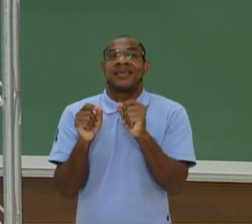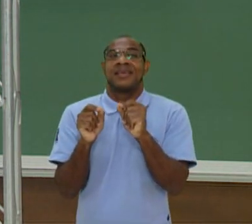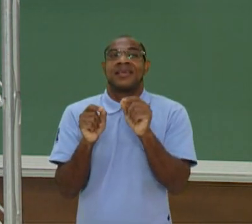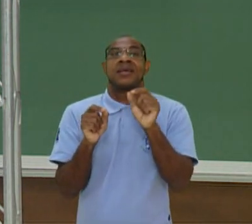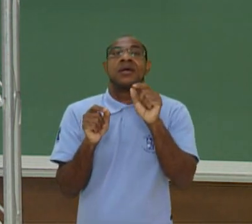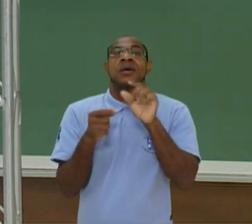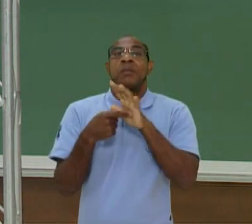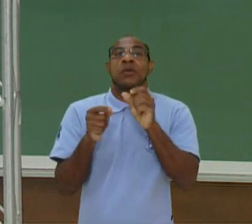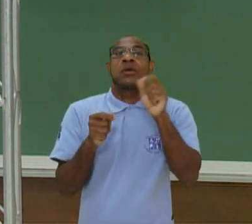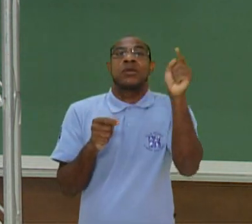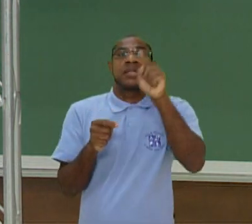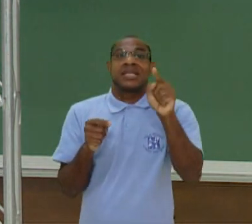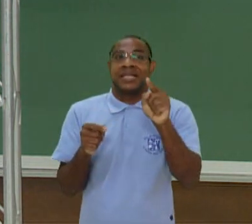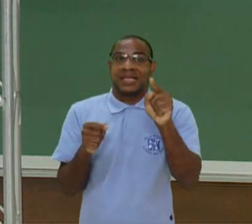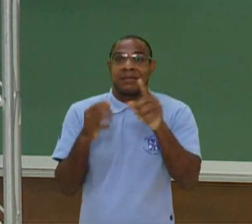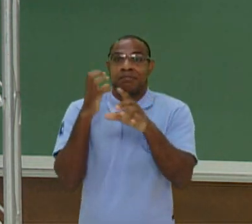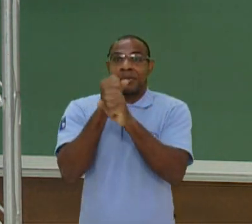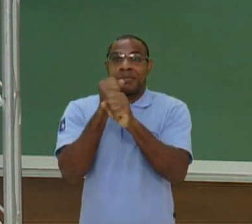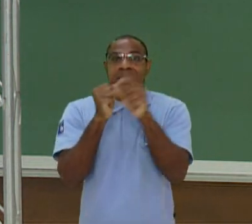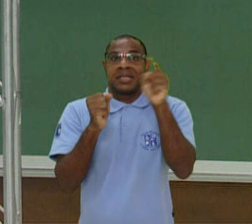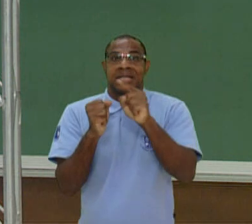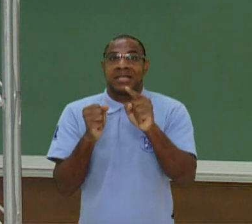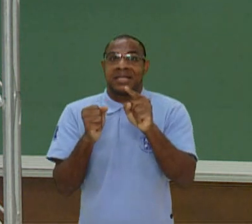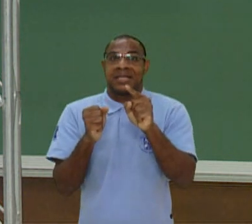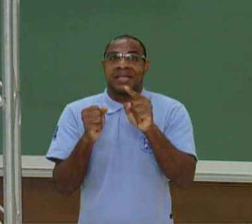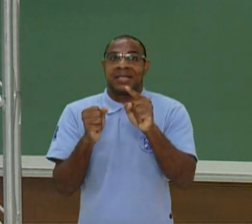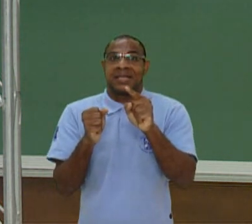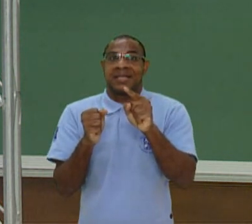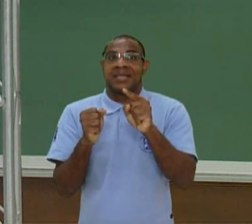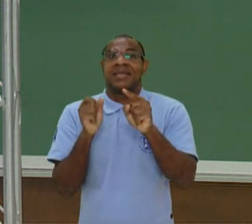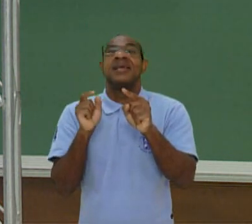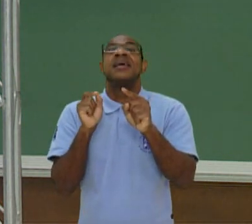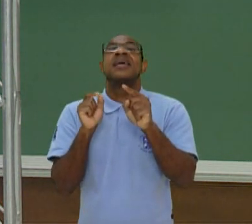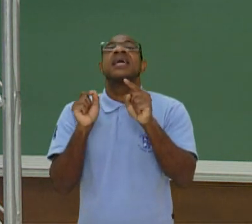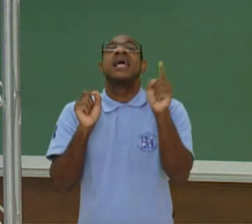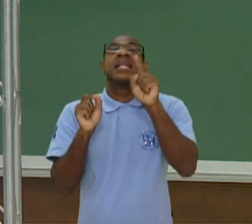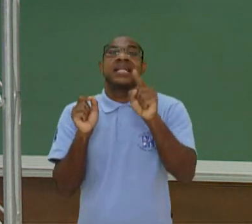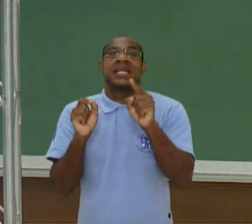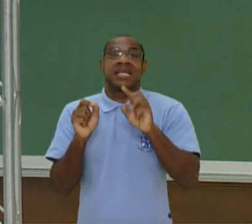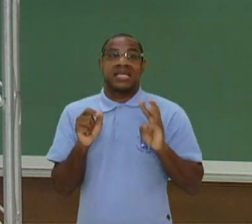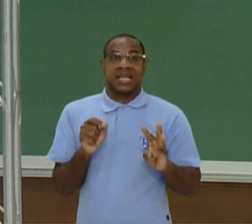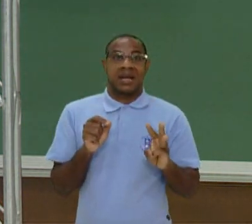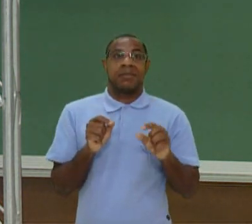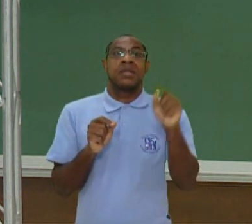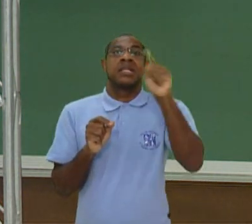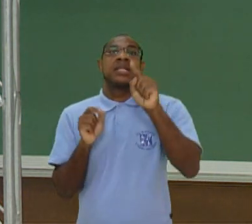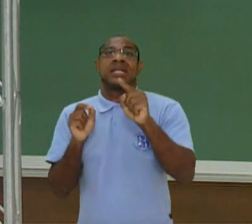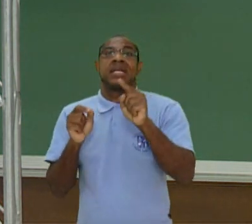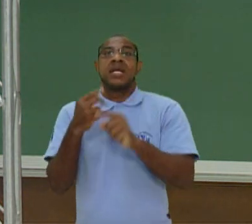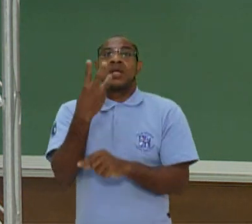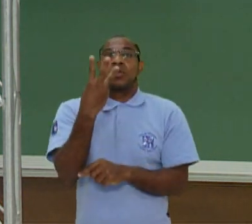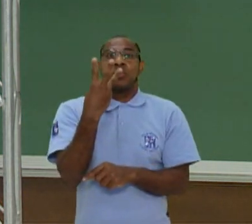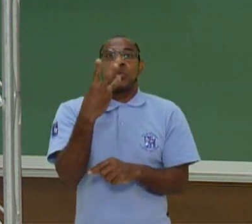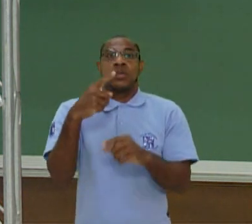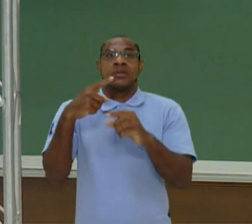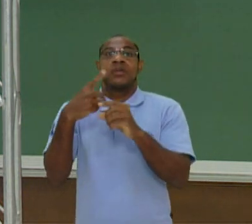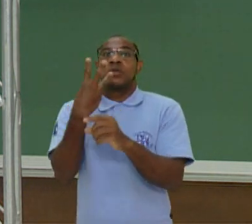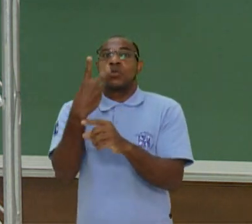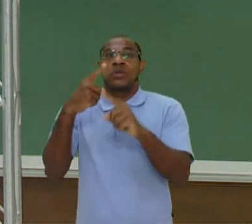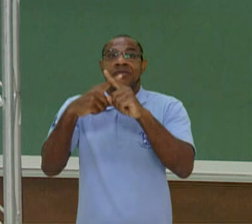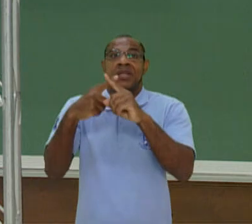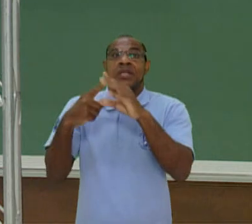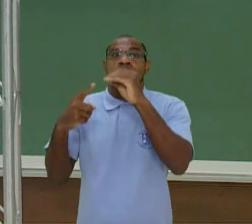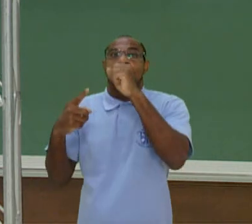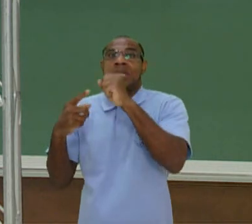Z por W. Quem é Z? 2 vezes cosseno de 112 graus mais I seno de